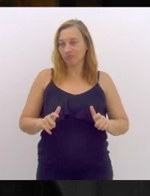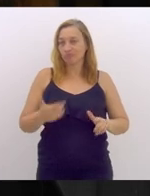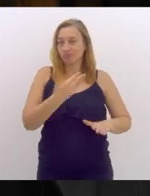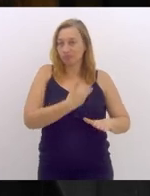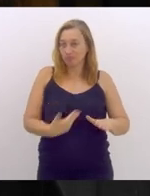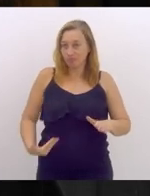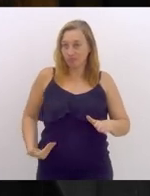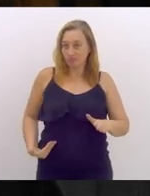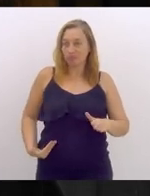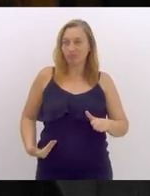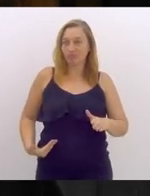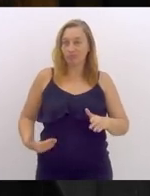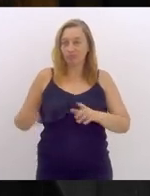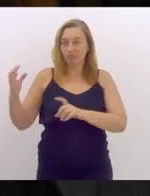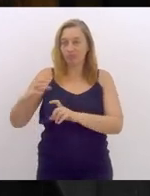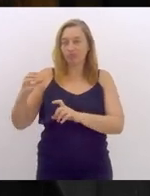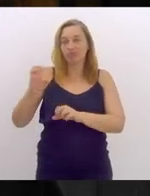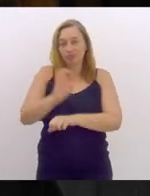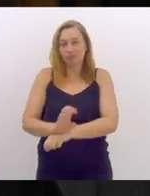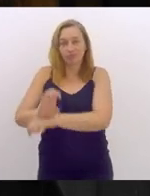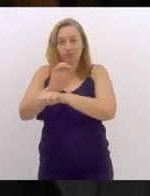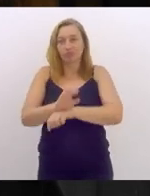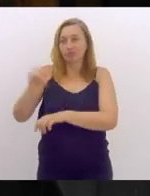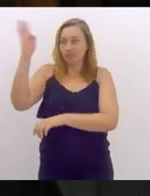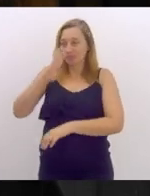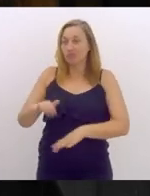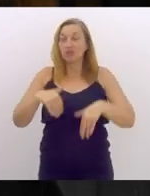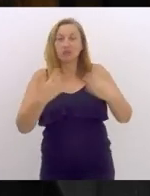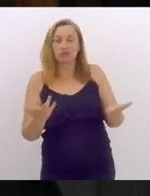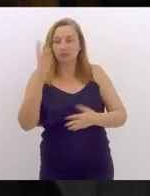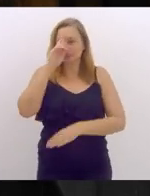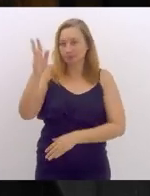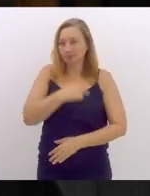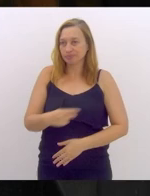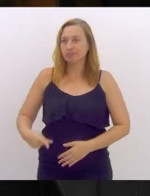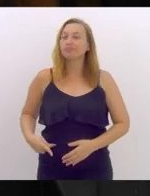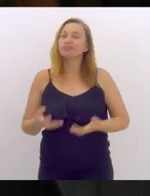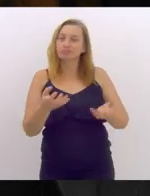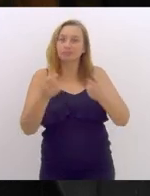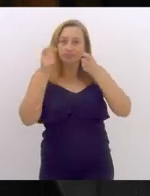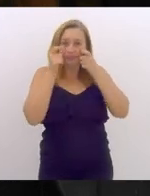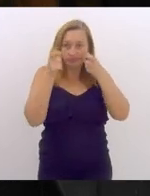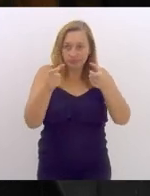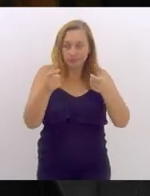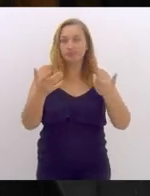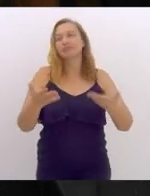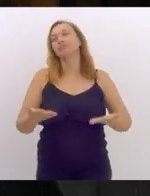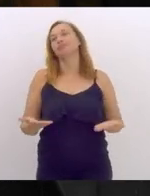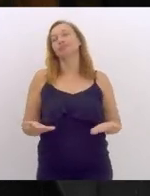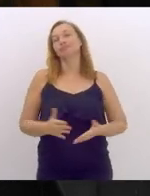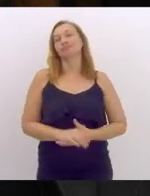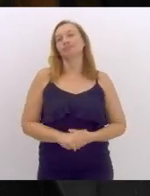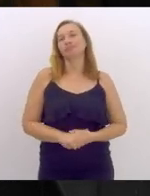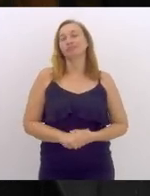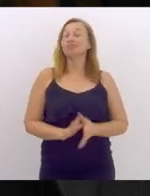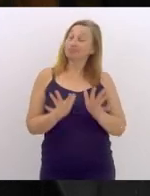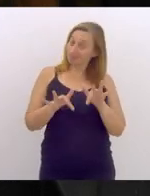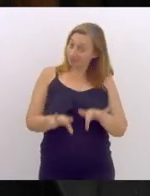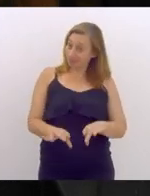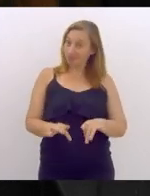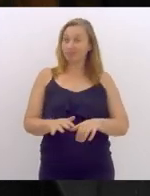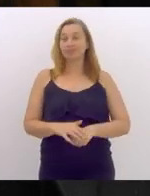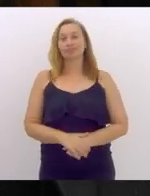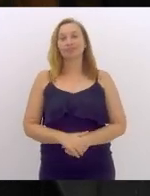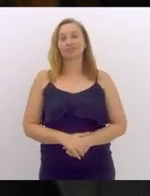brasileiros Então o senhor presidente queria fazer esse Alerta e encerrar